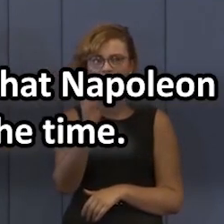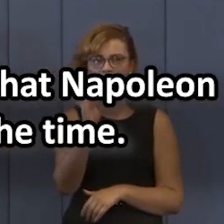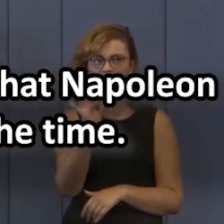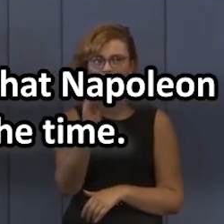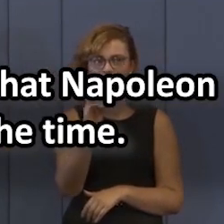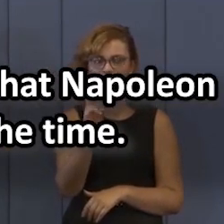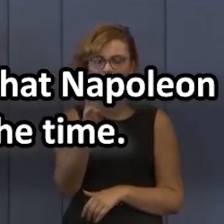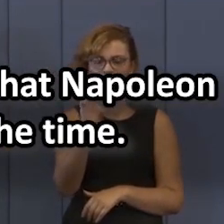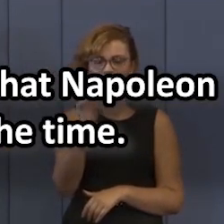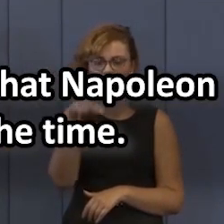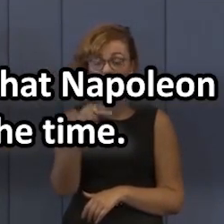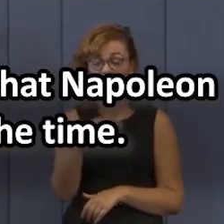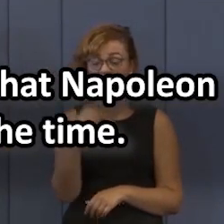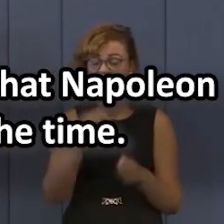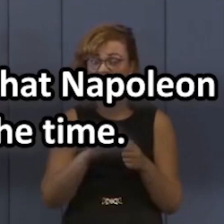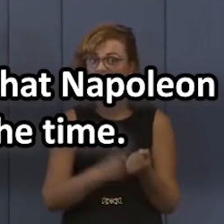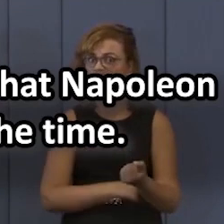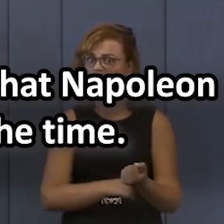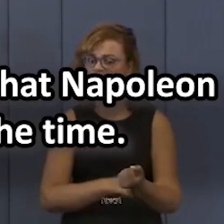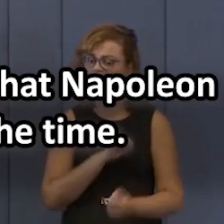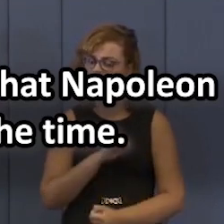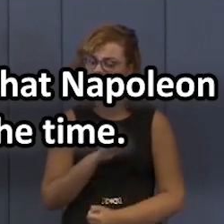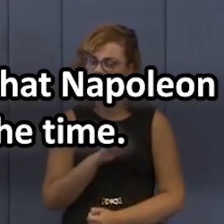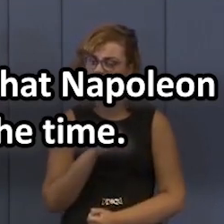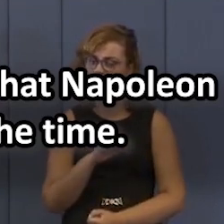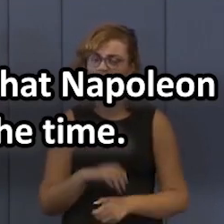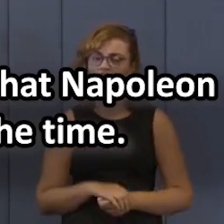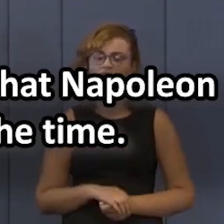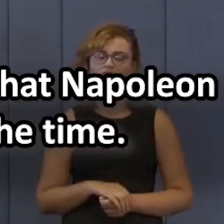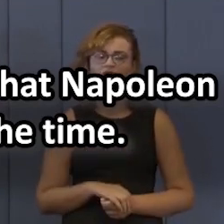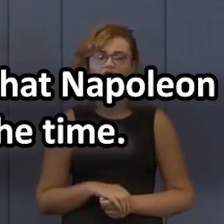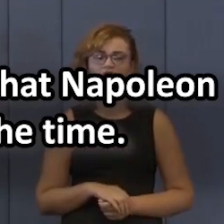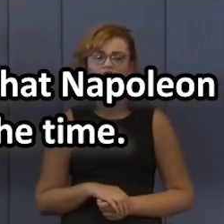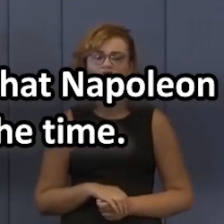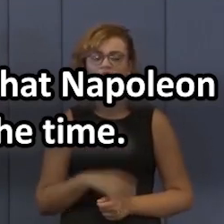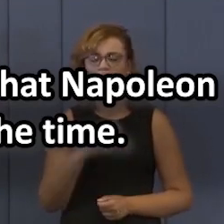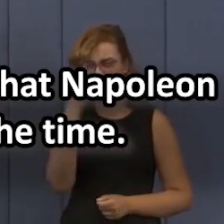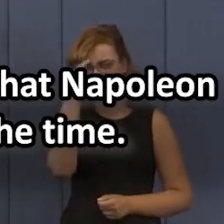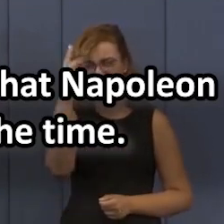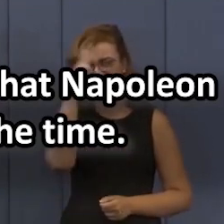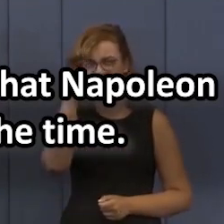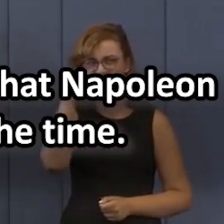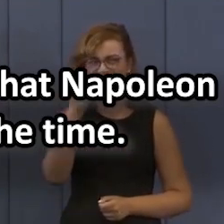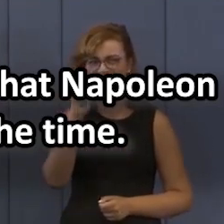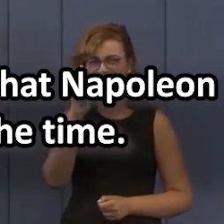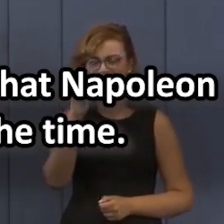Beethoven, que dizem ficou absolutamente pé da vida quando